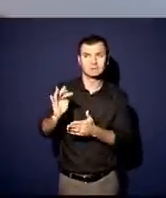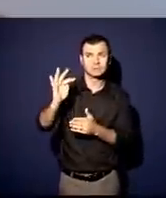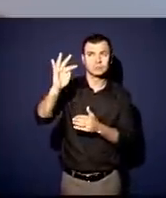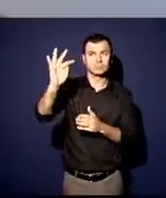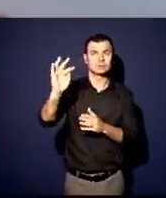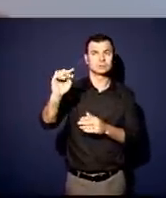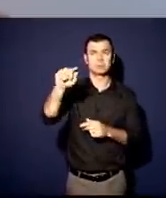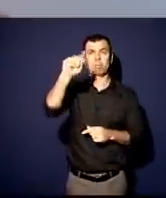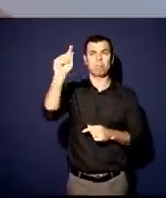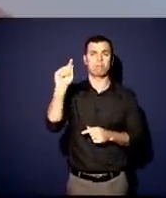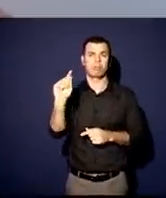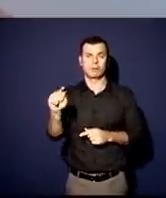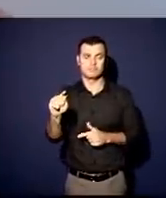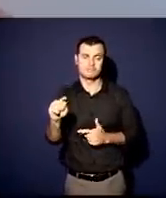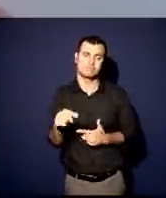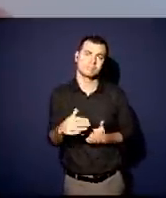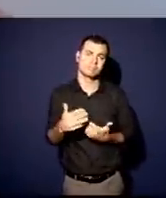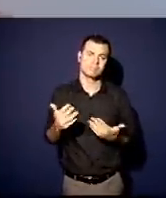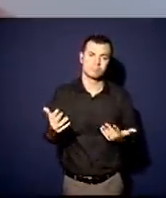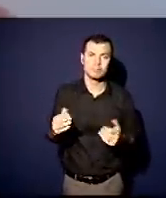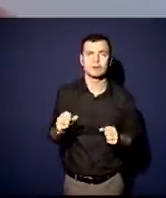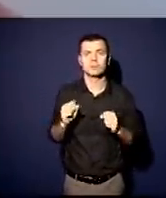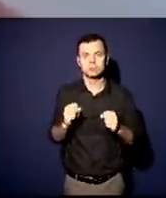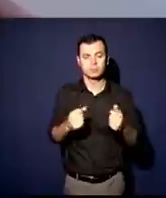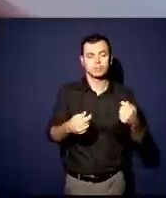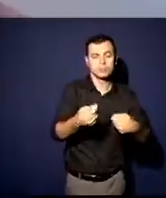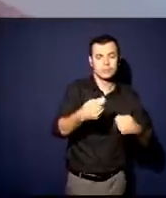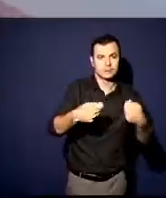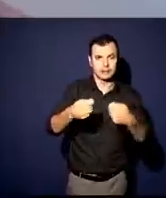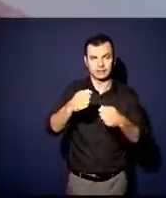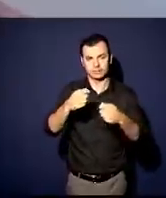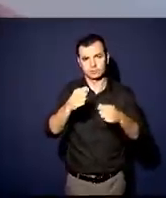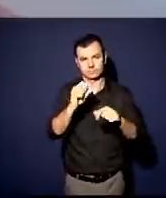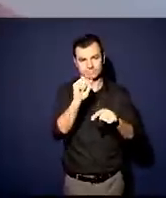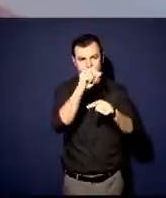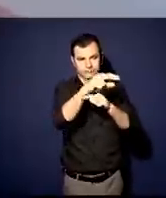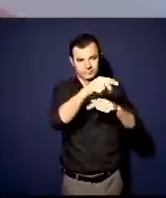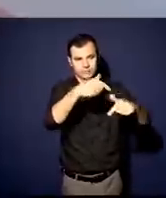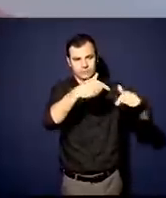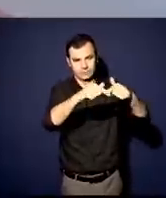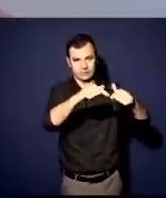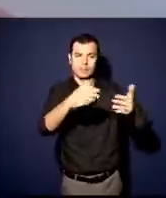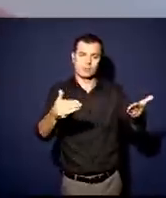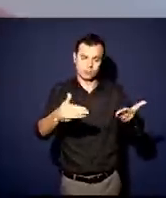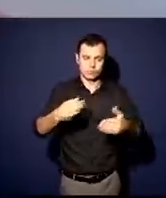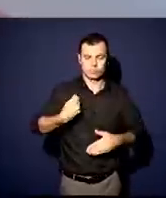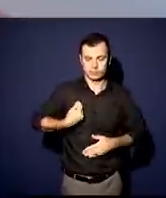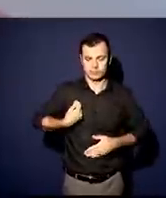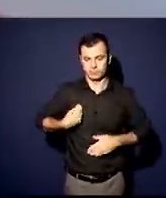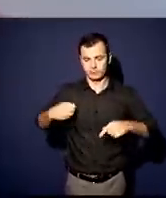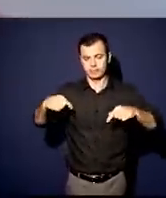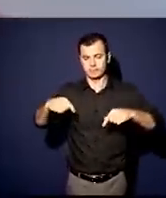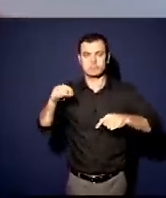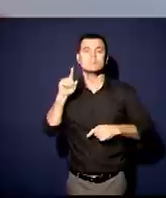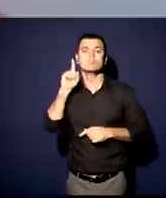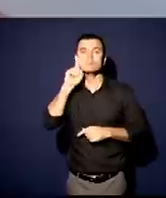acontecer à frente. Então, a gente pode ter um mercado de trabalho, e eu estou hoje aqui nos Estados Unidos e vim